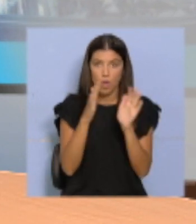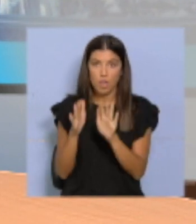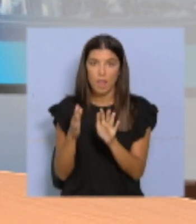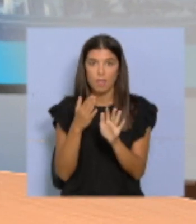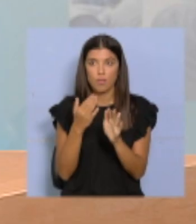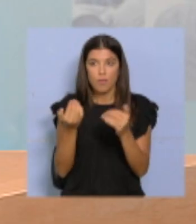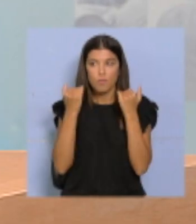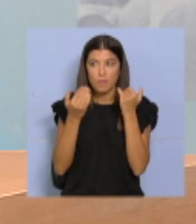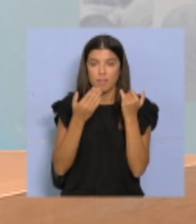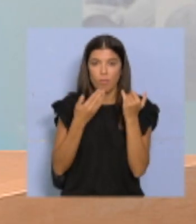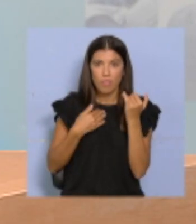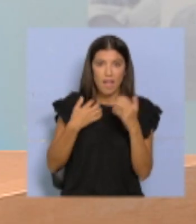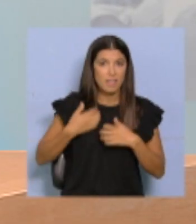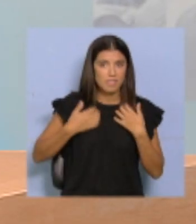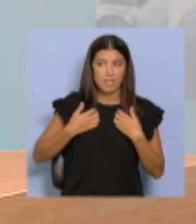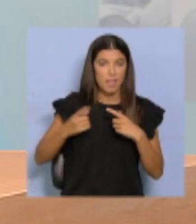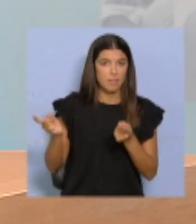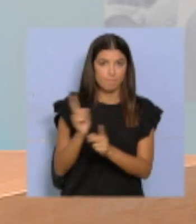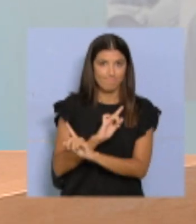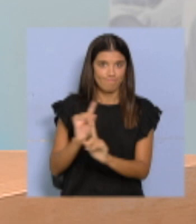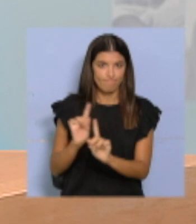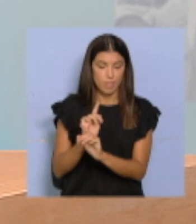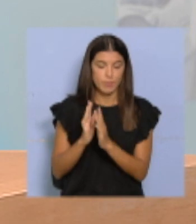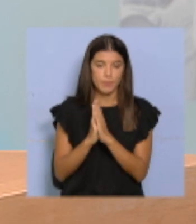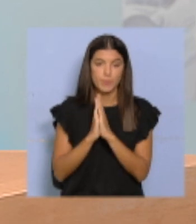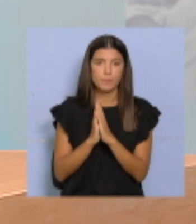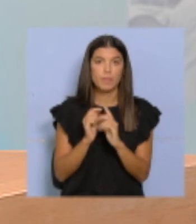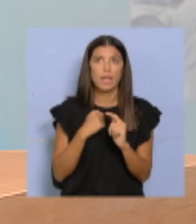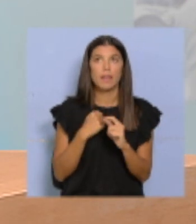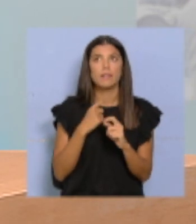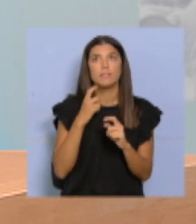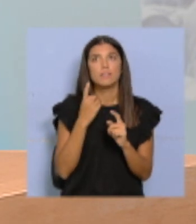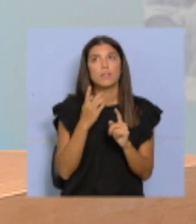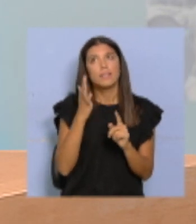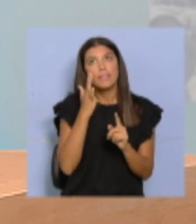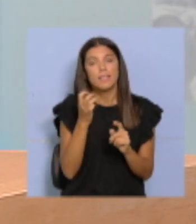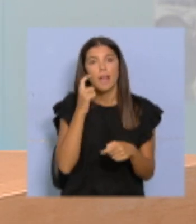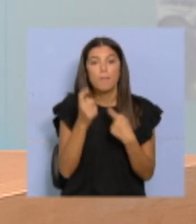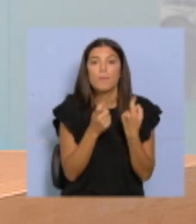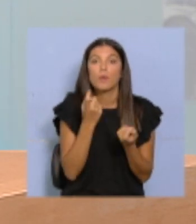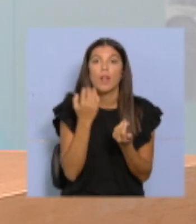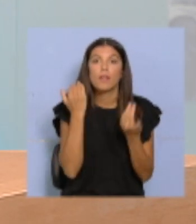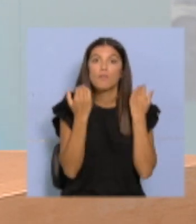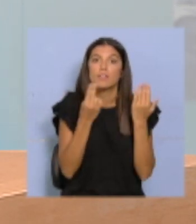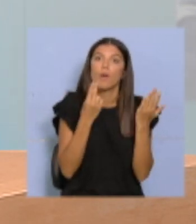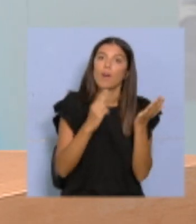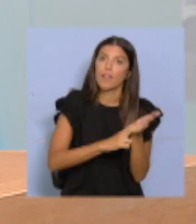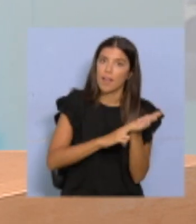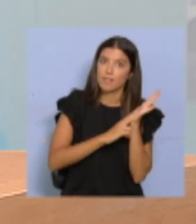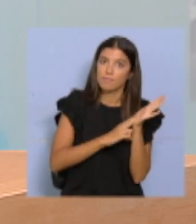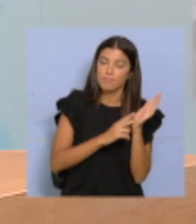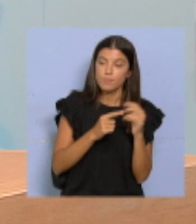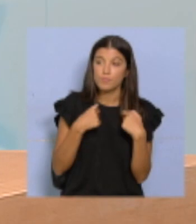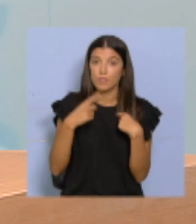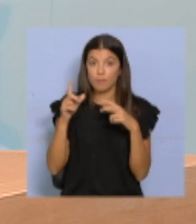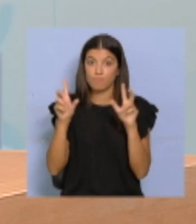ansiedade. E o Basílio é exatamente isso, procurarmos a informação real, porque como corre muita informação, aliás foi uma outra coisa que nós